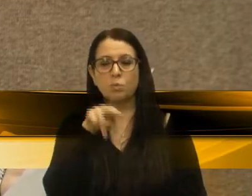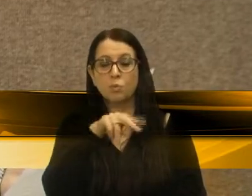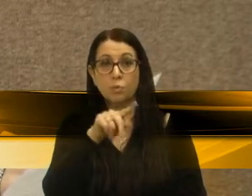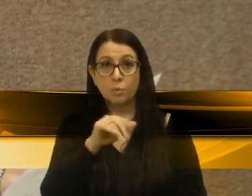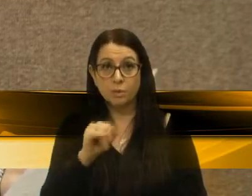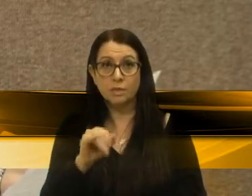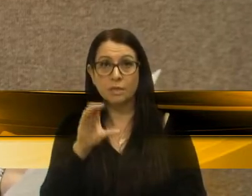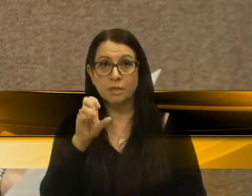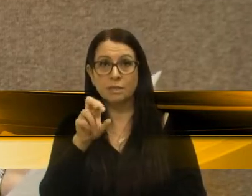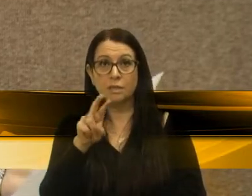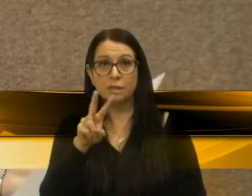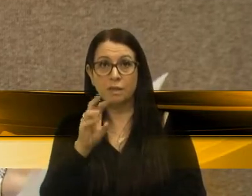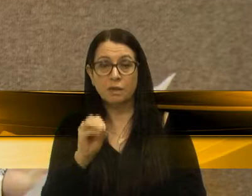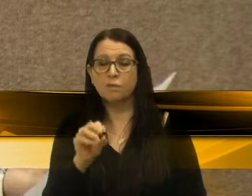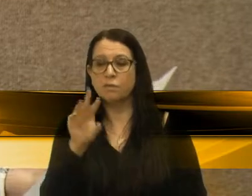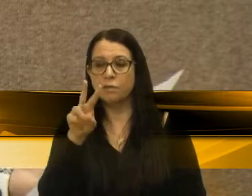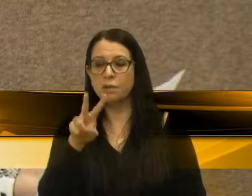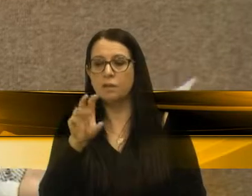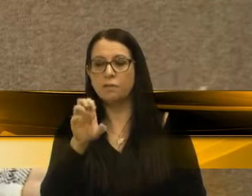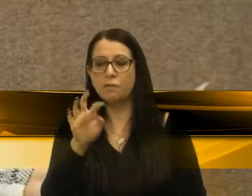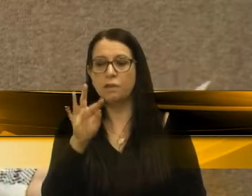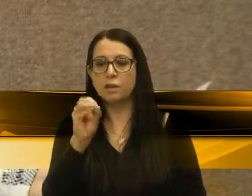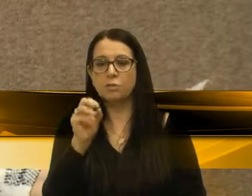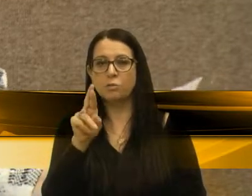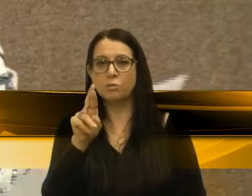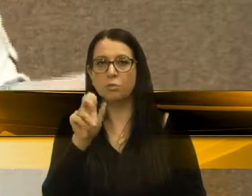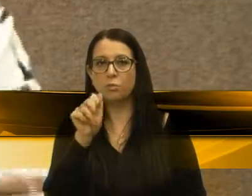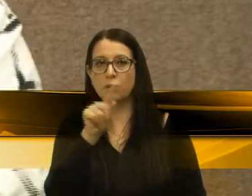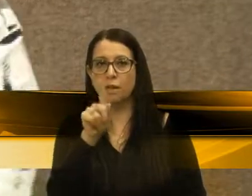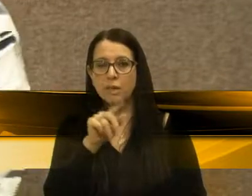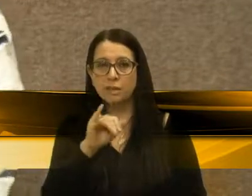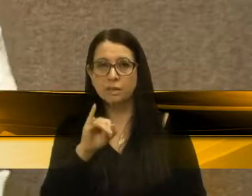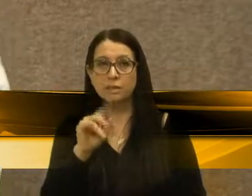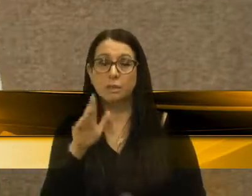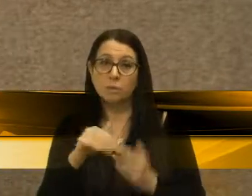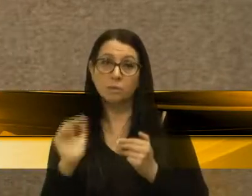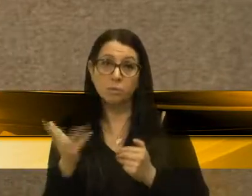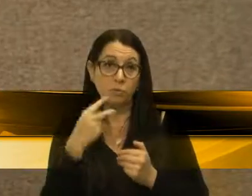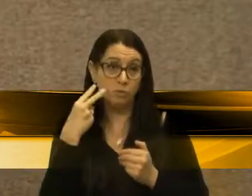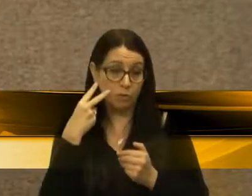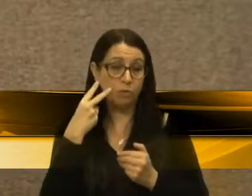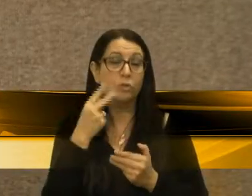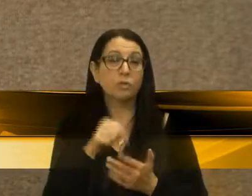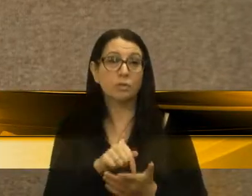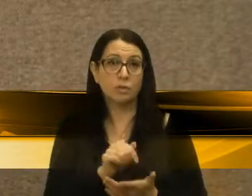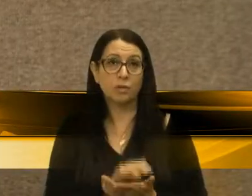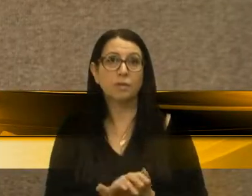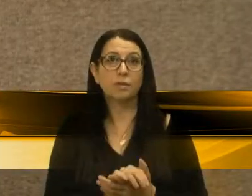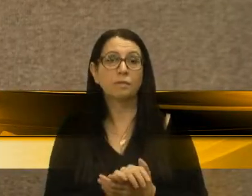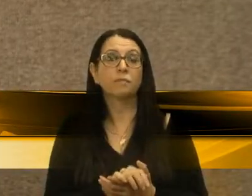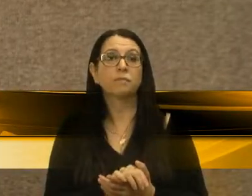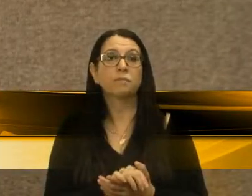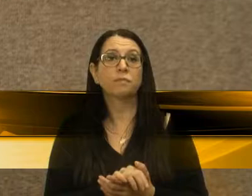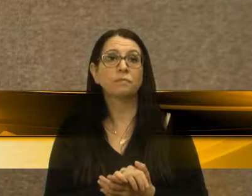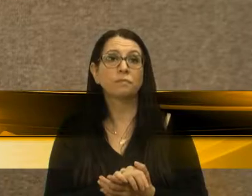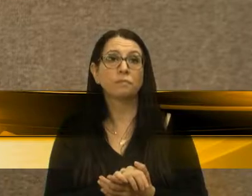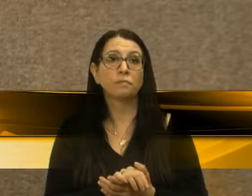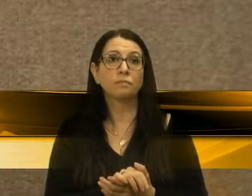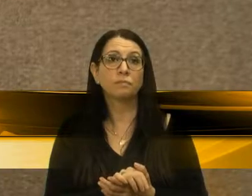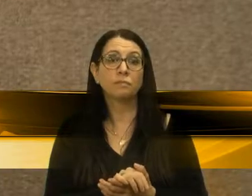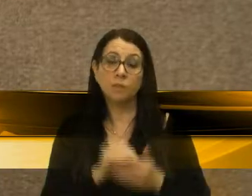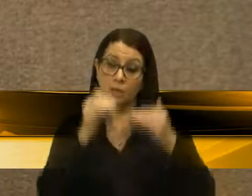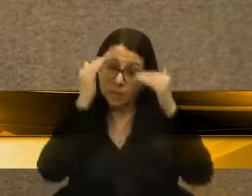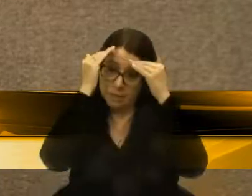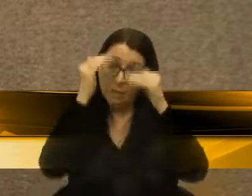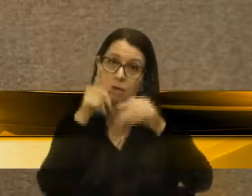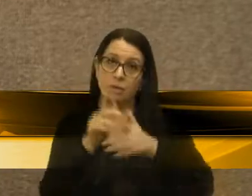Servo e a família Vettorazzi. Então, eu peço aos senhores nobres colegas que, em